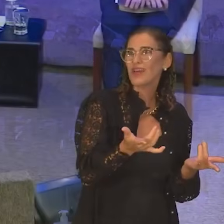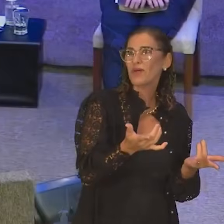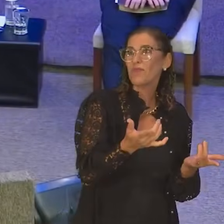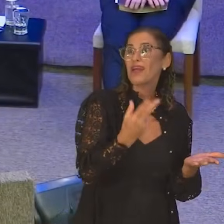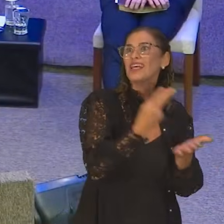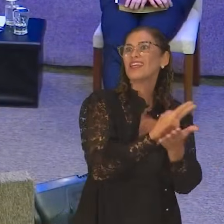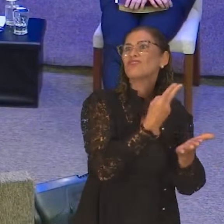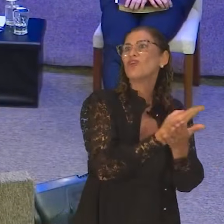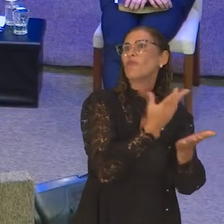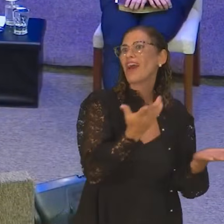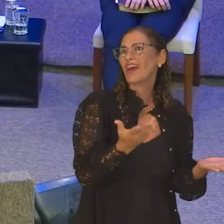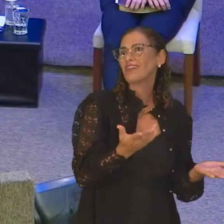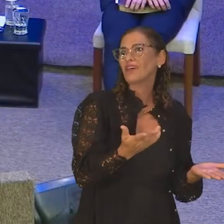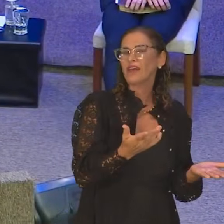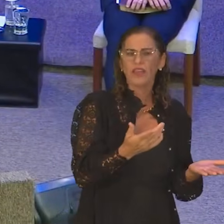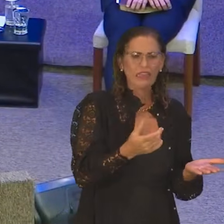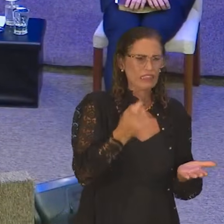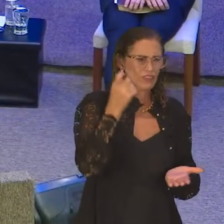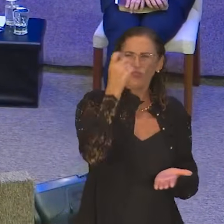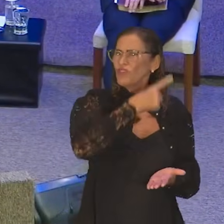fácil para mim?